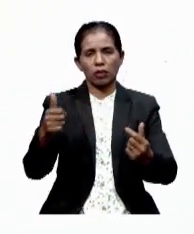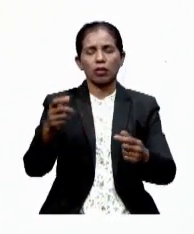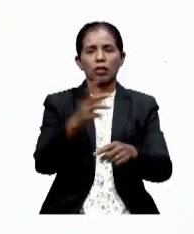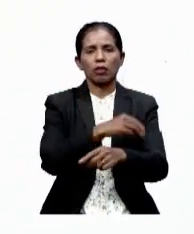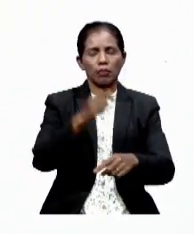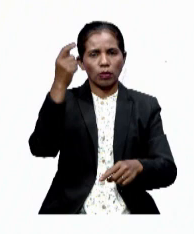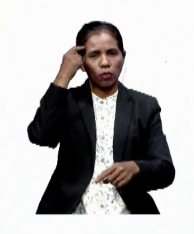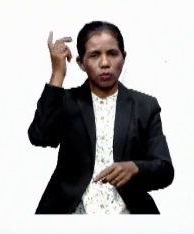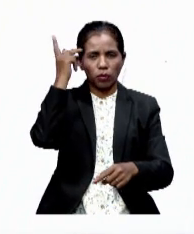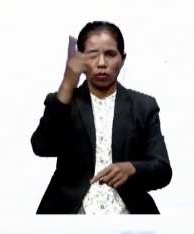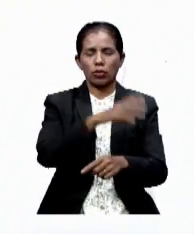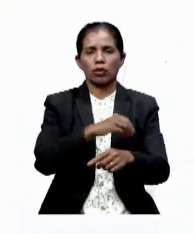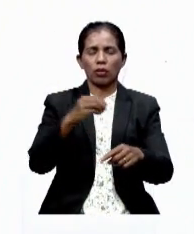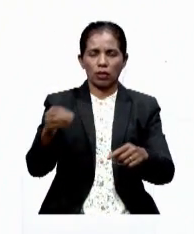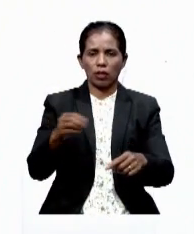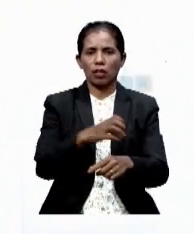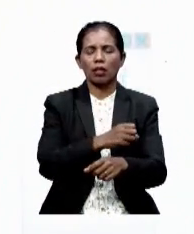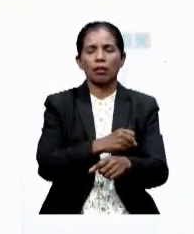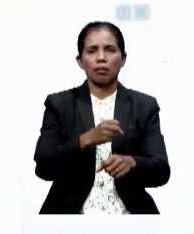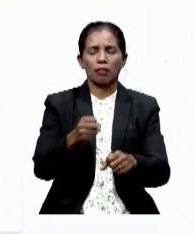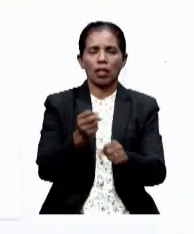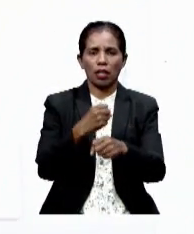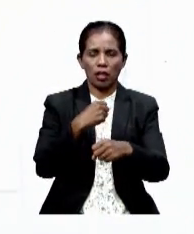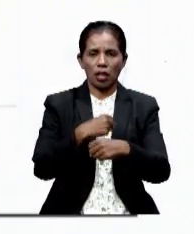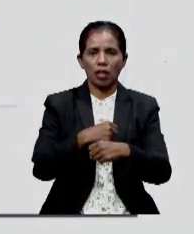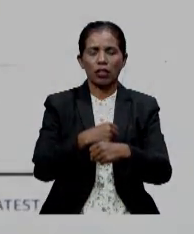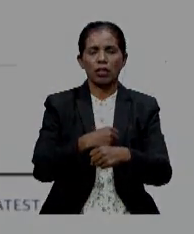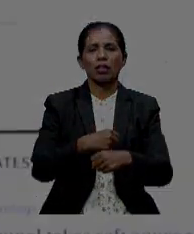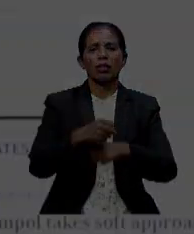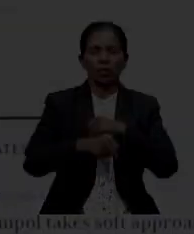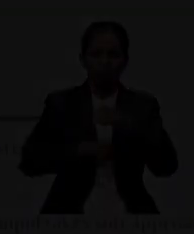tos, no hosito sa ne be lehateres povo. Equipo Cobertura, GMN.